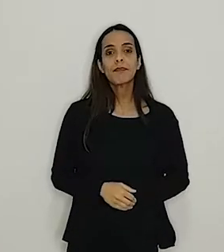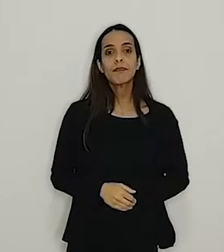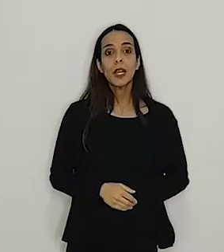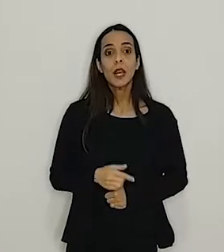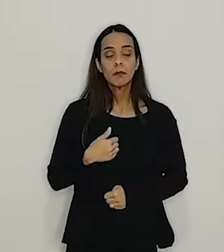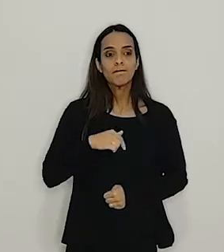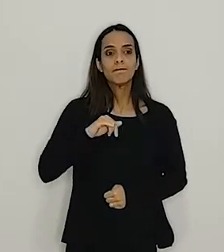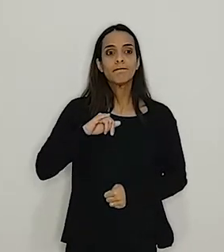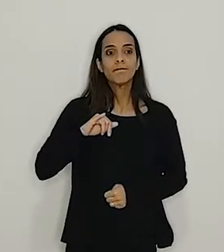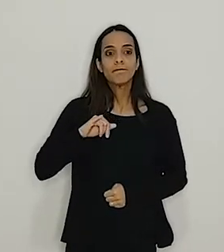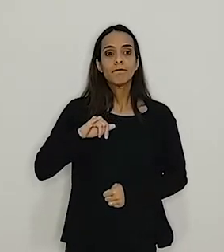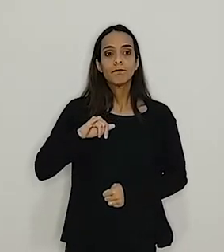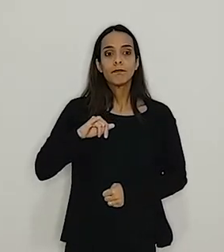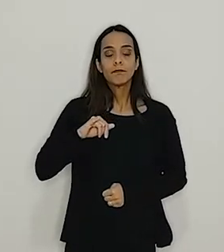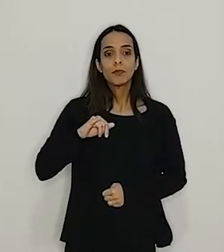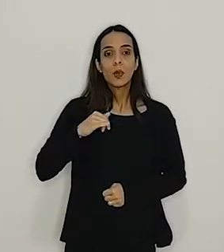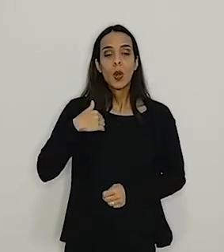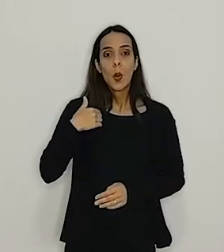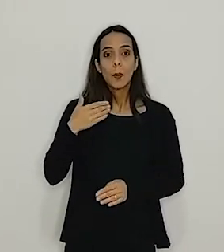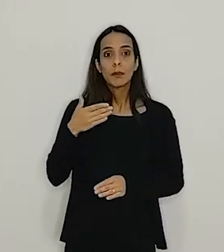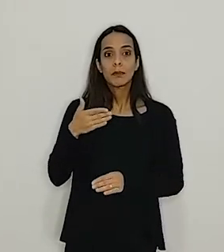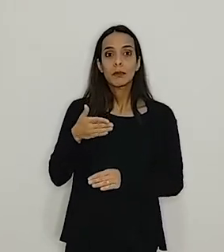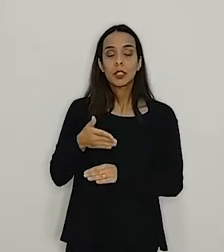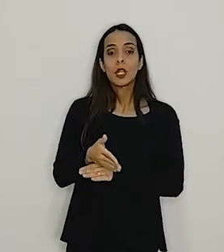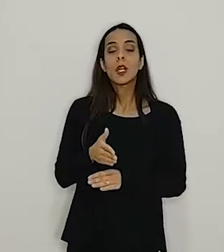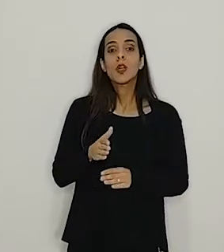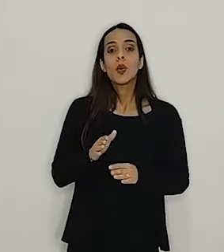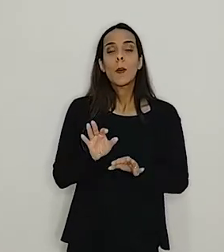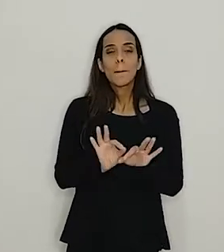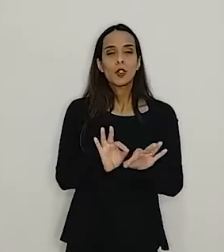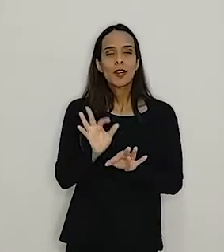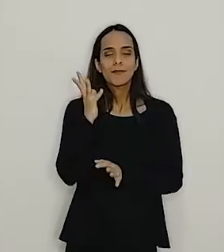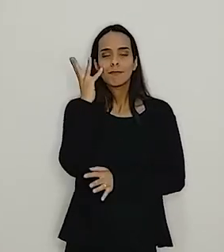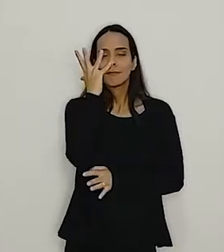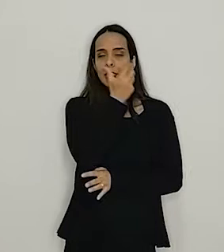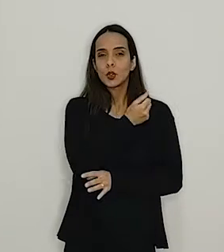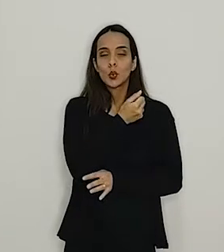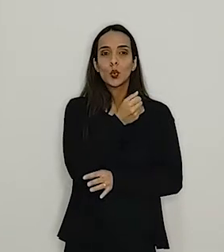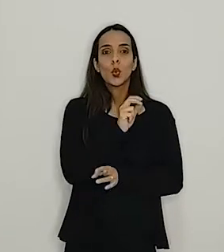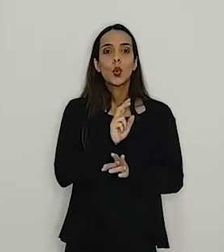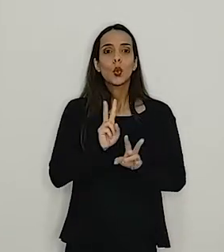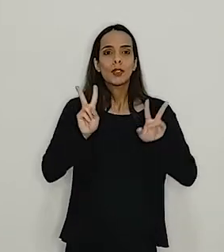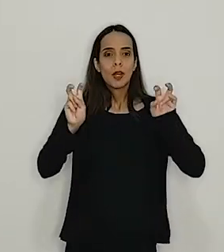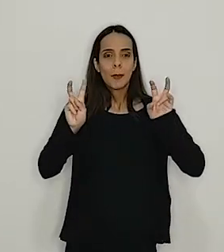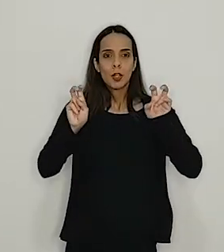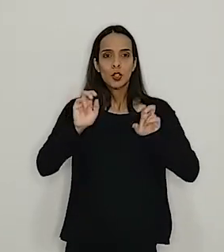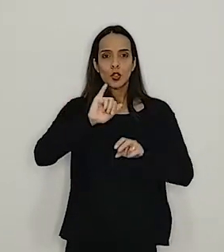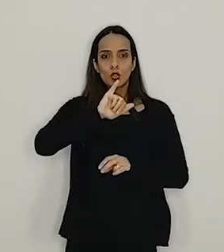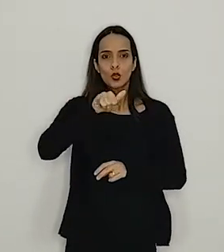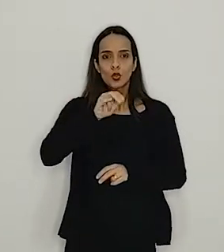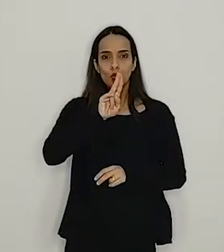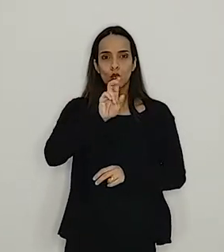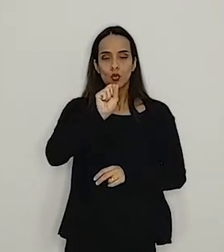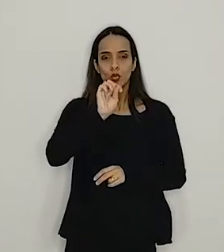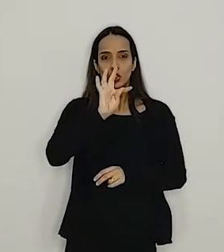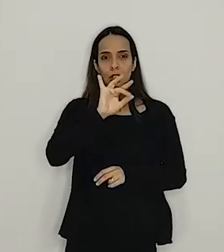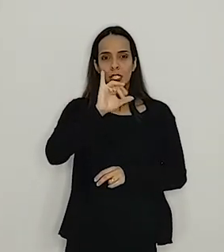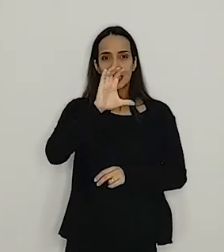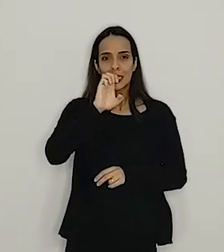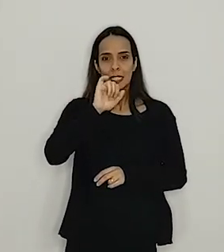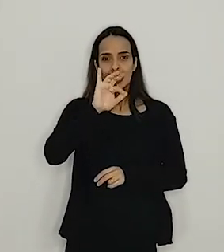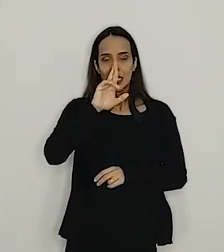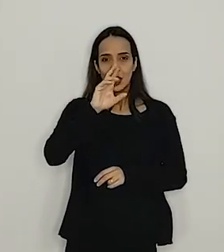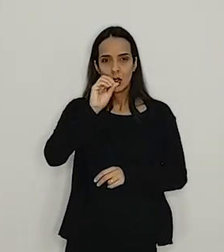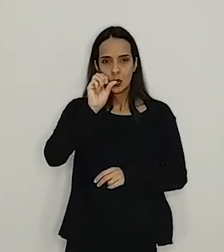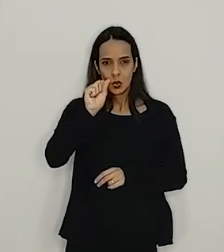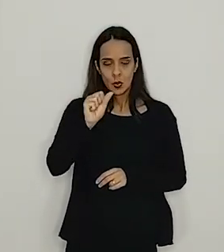Atualmente, eu tenho a oportunidade de fazer parte de um projeto muito lindo chamado Justiceiros. É um projeto que foi uma